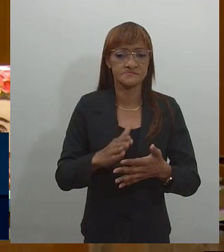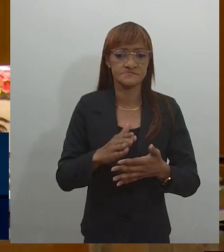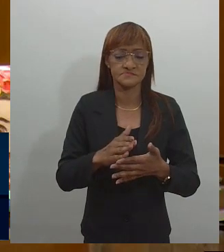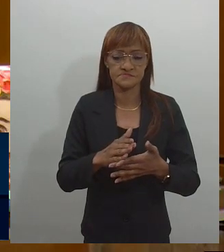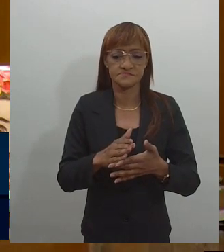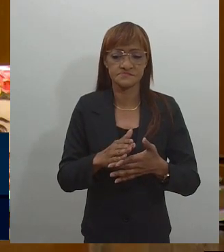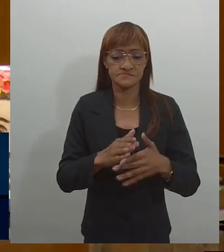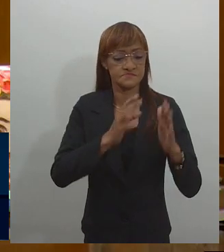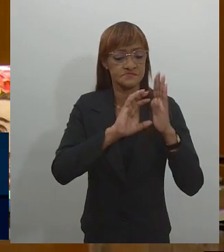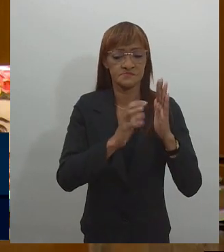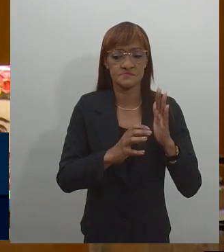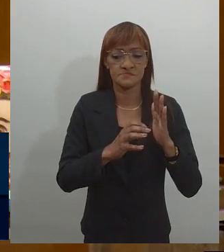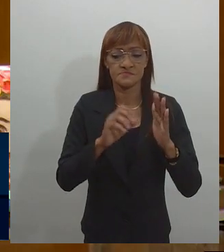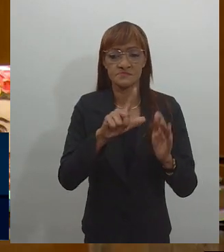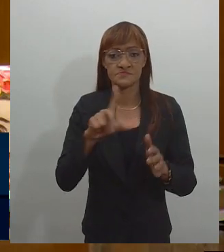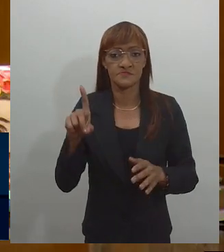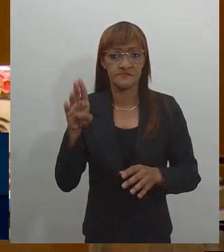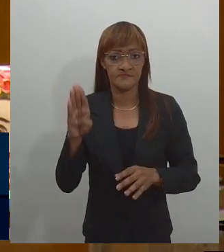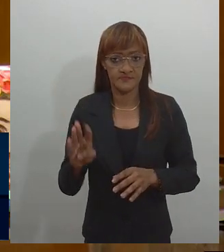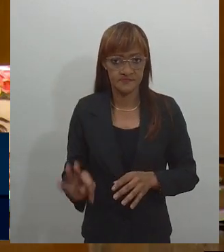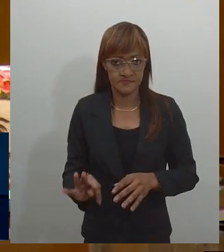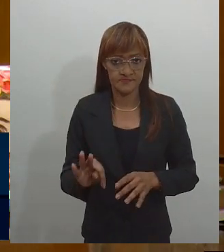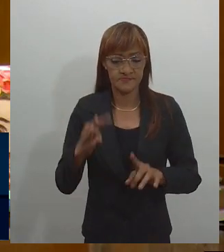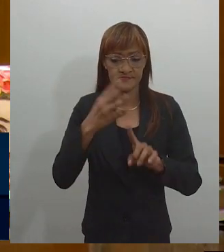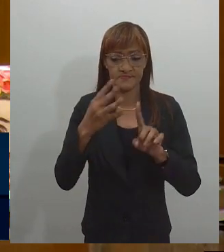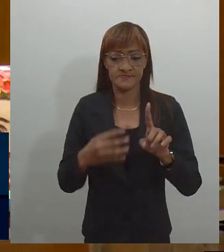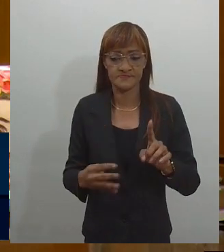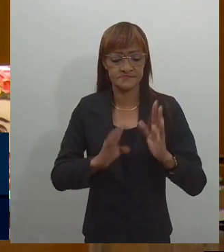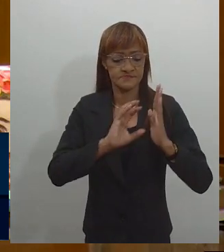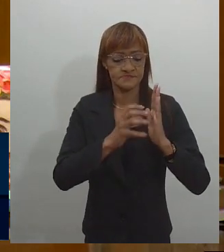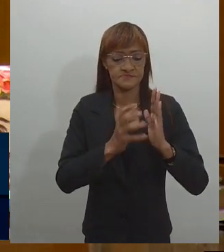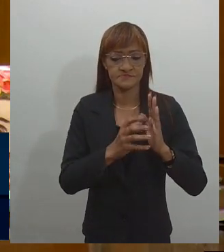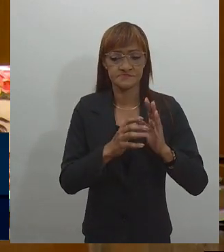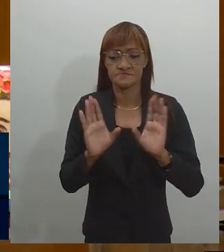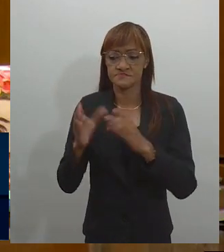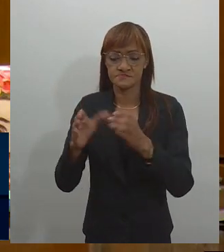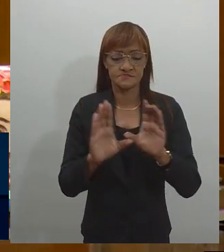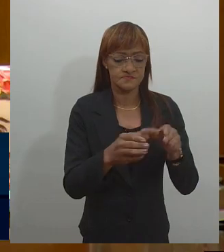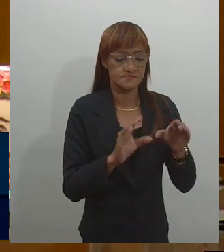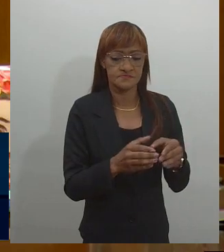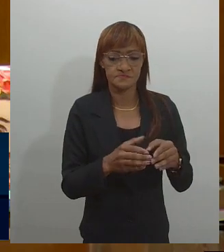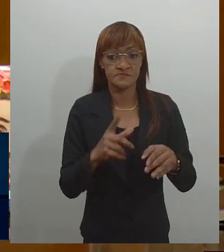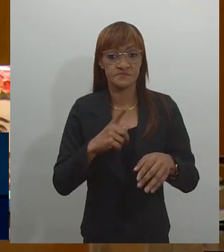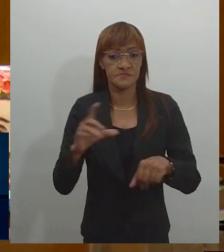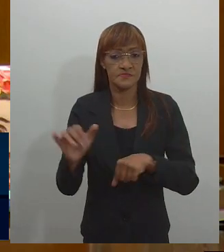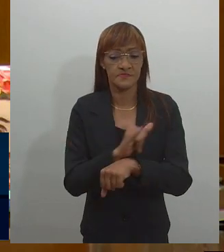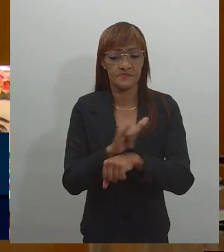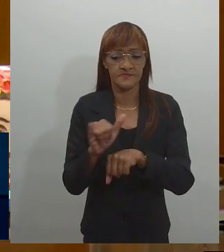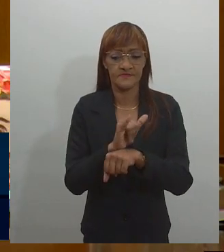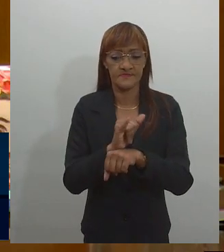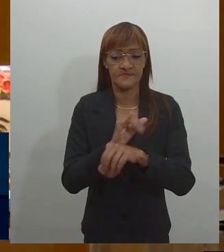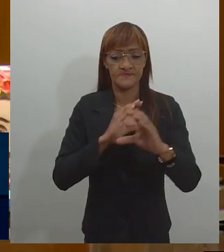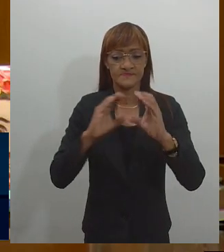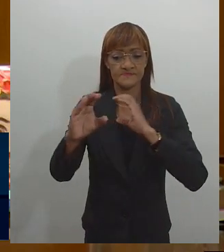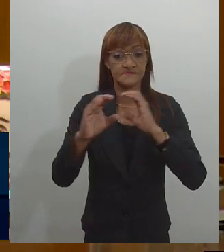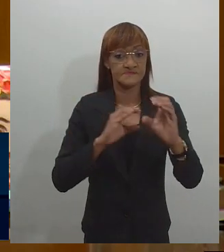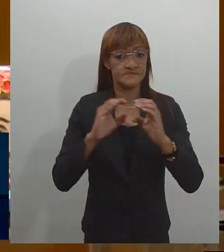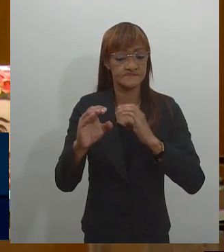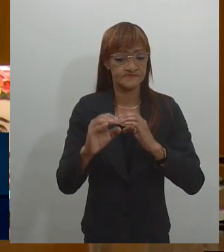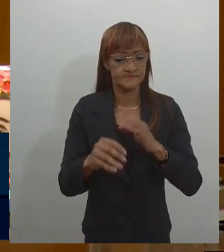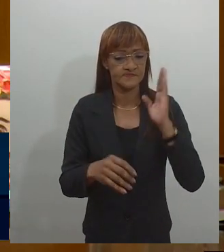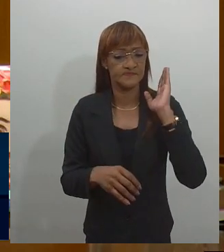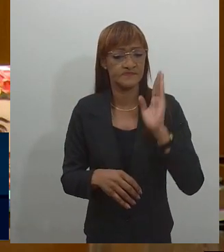partidos políticos, atuar em estratégias de comunicação de suas iniciativas e de